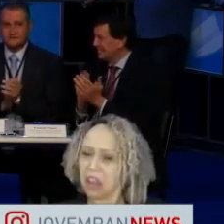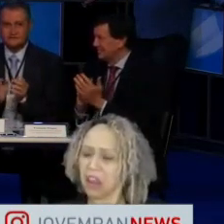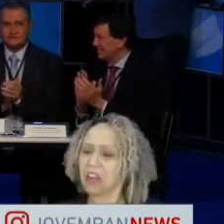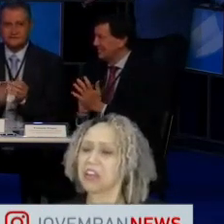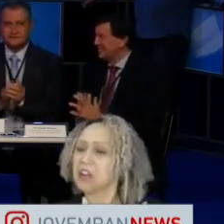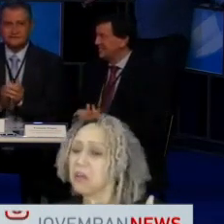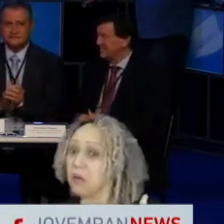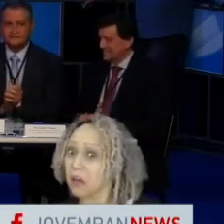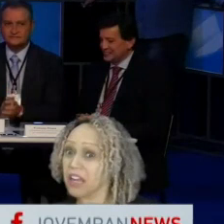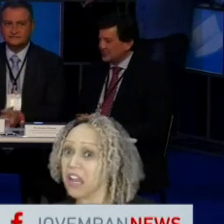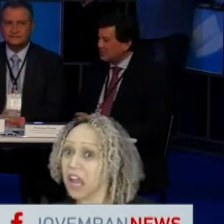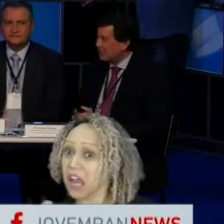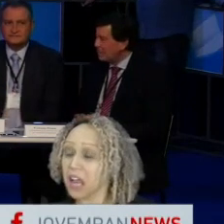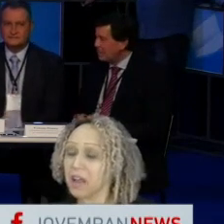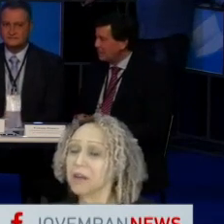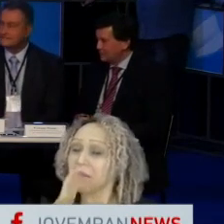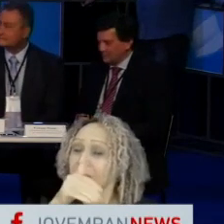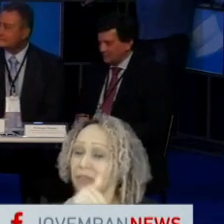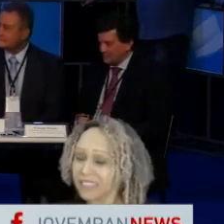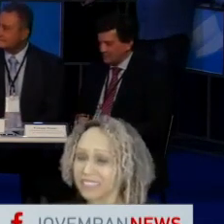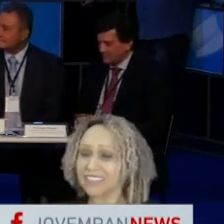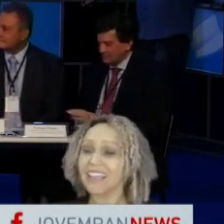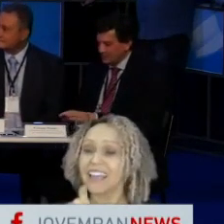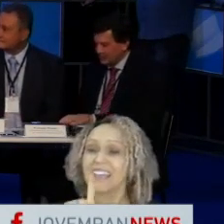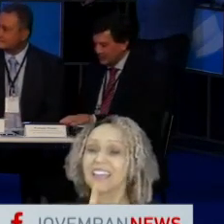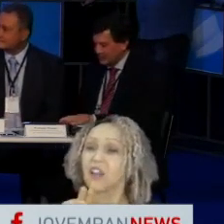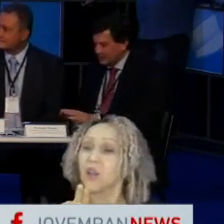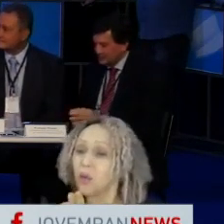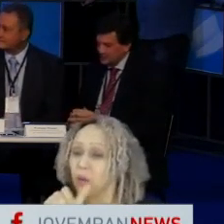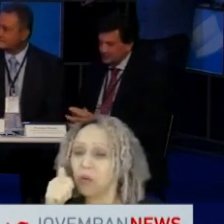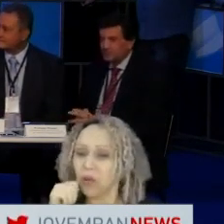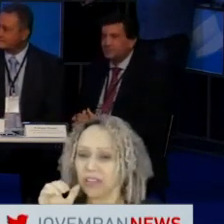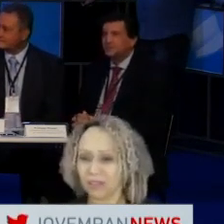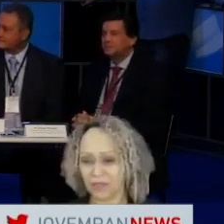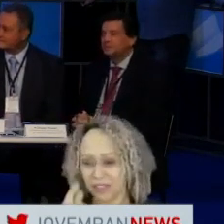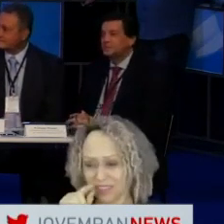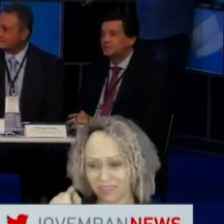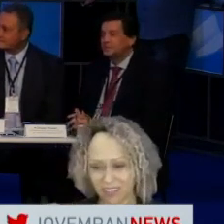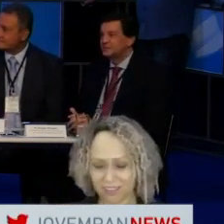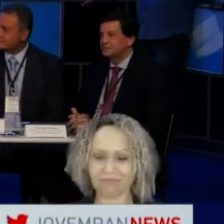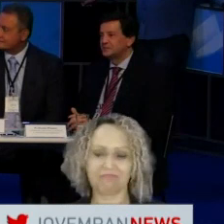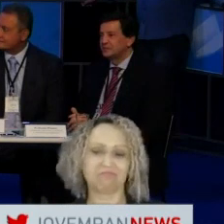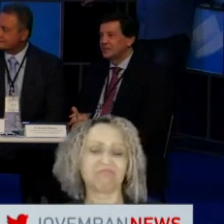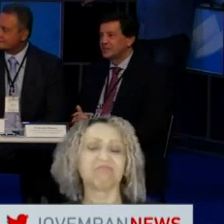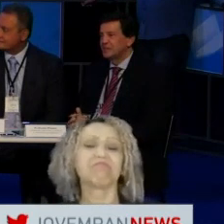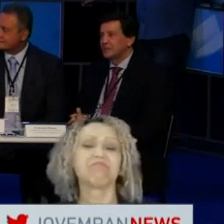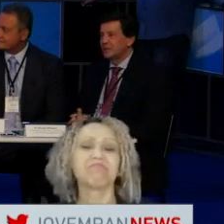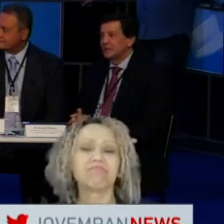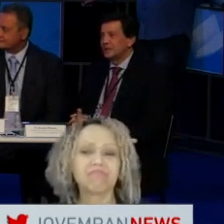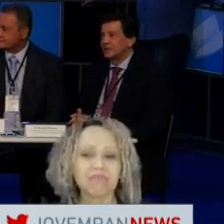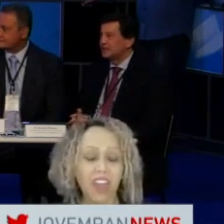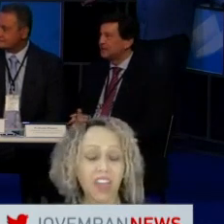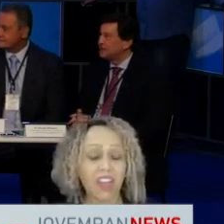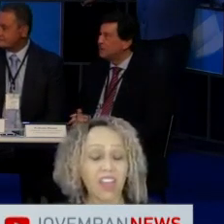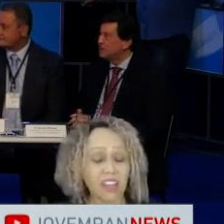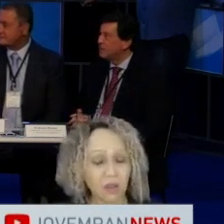quando terminada ela queria mais. E queria dizer que é uma militante que foi fundamental em todo o processo, e acho que é pela primeira vez na história nós